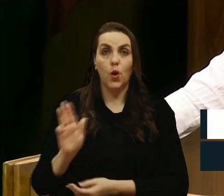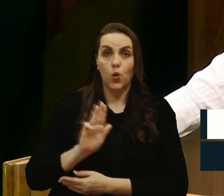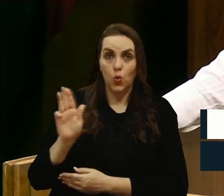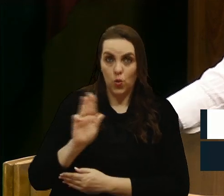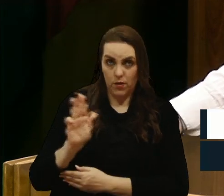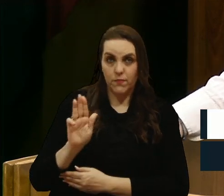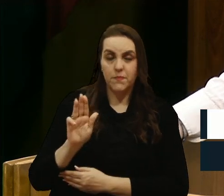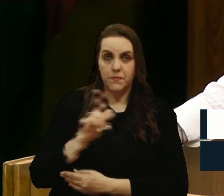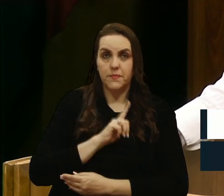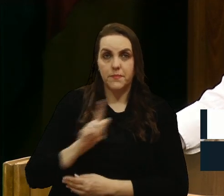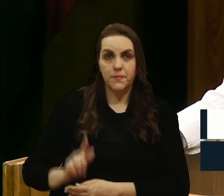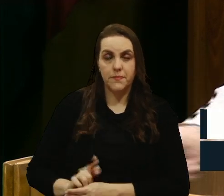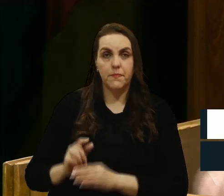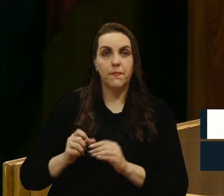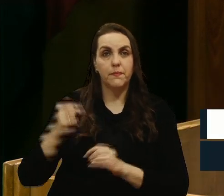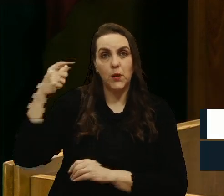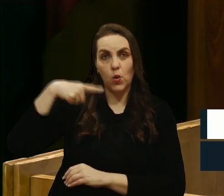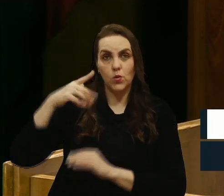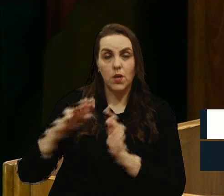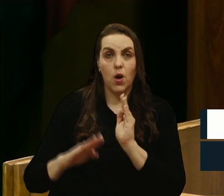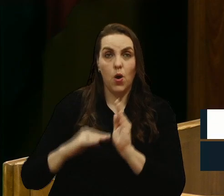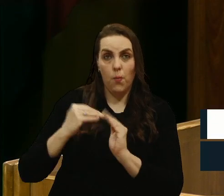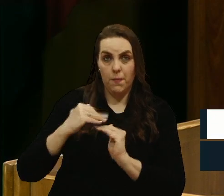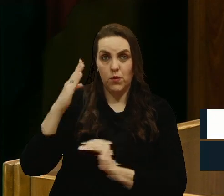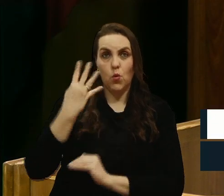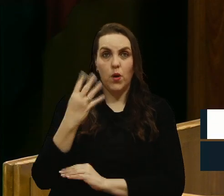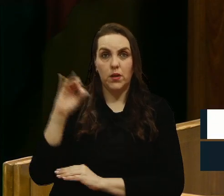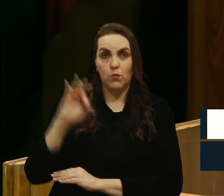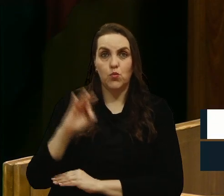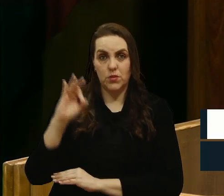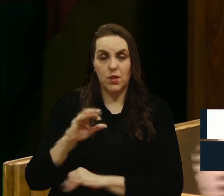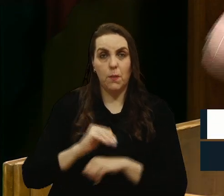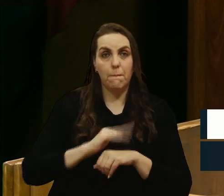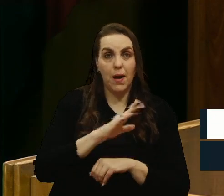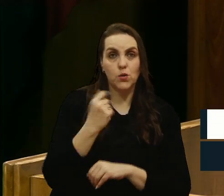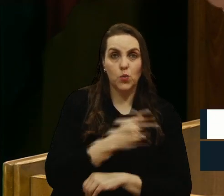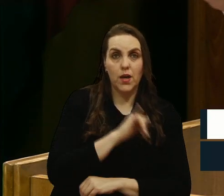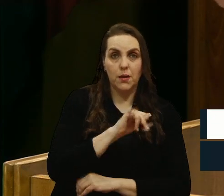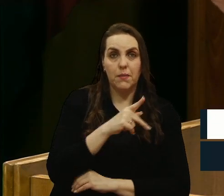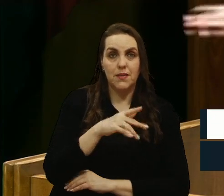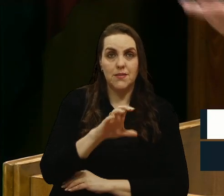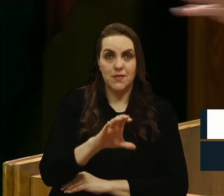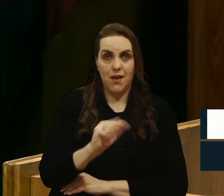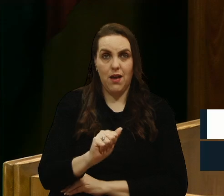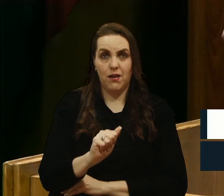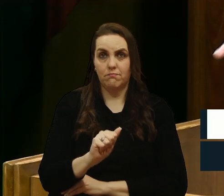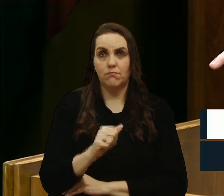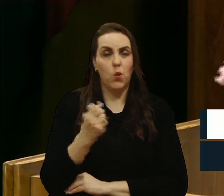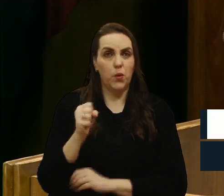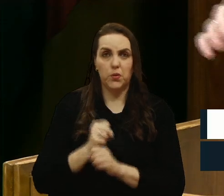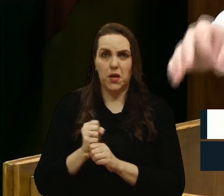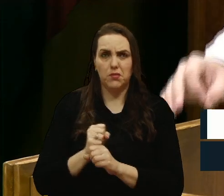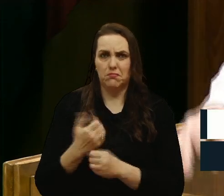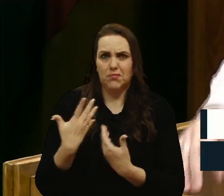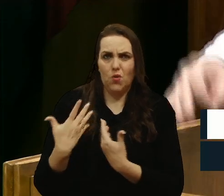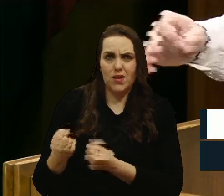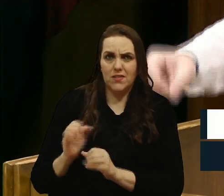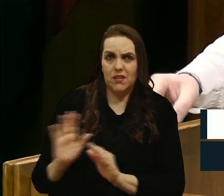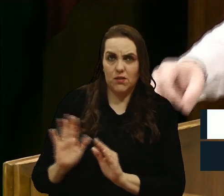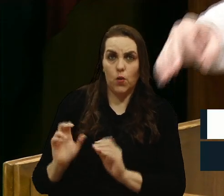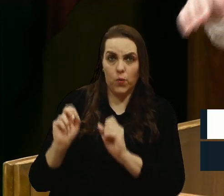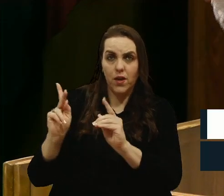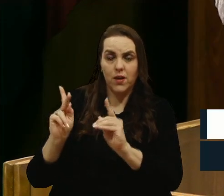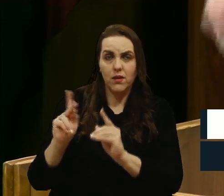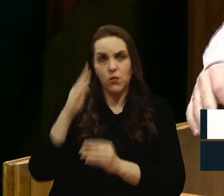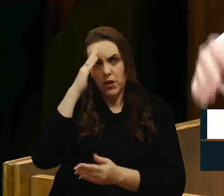aumentou 40% a mais do que IPCA em 4 anos. Em 8 anos, perdão. O que é inadmissível, é verdade. Eu acho que a luz tem que